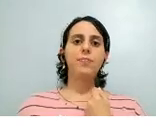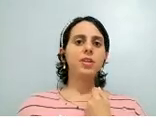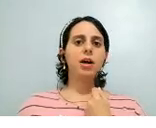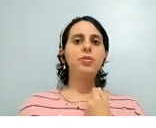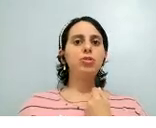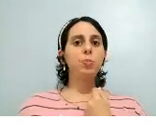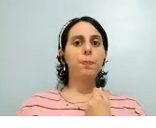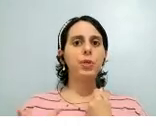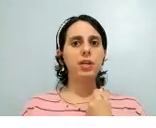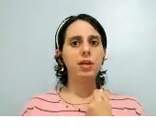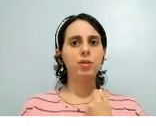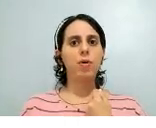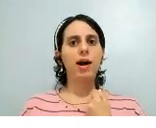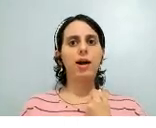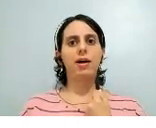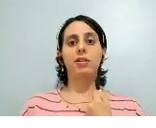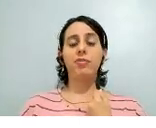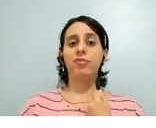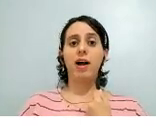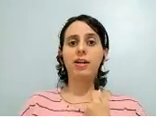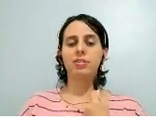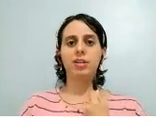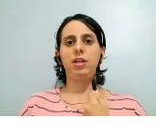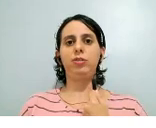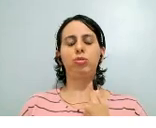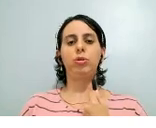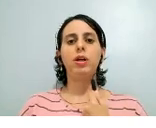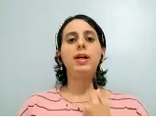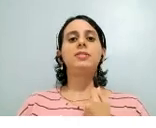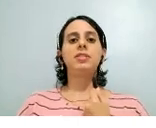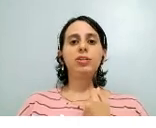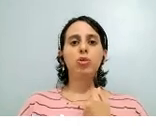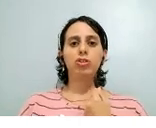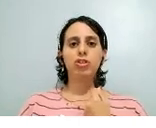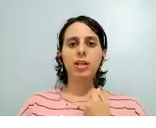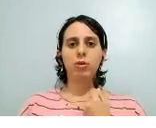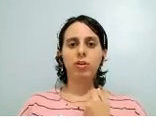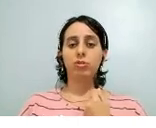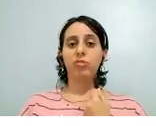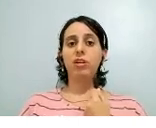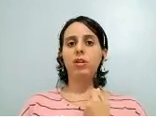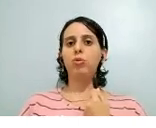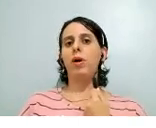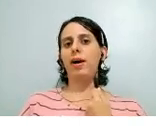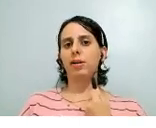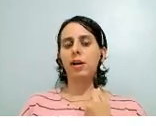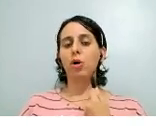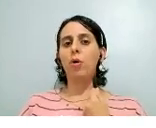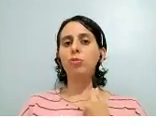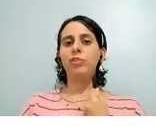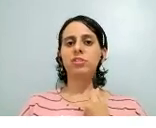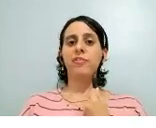favor, não espirre no ar, não faça isso. Se as gotículas ficam no